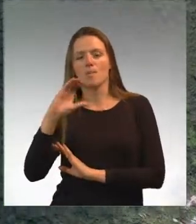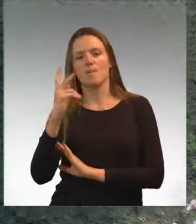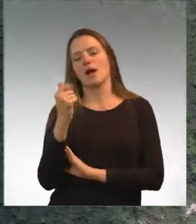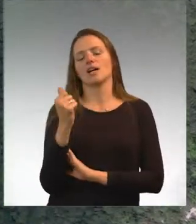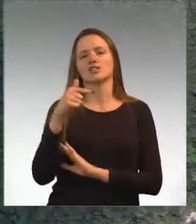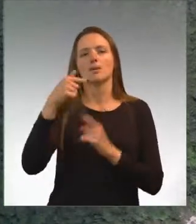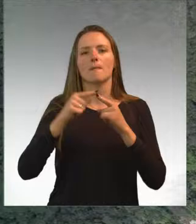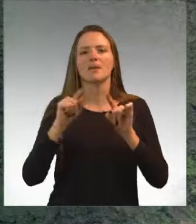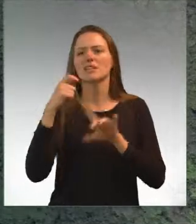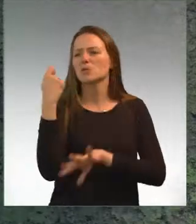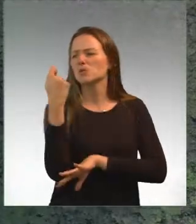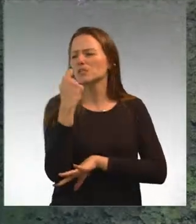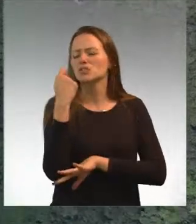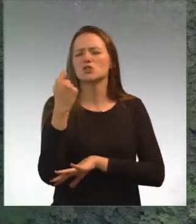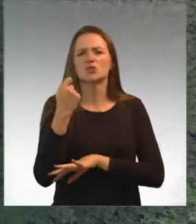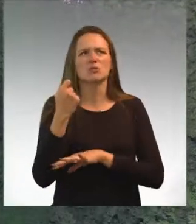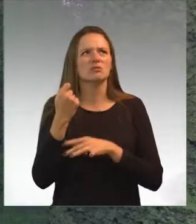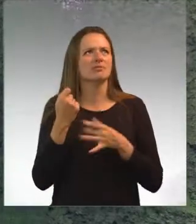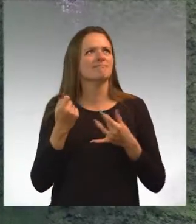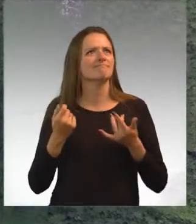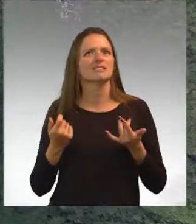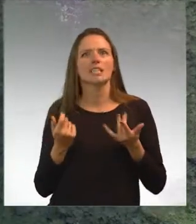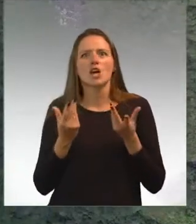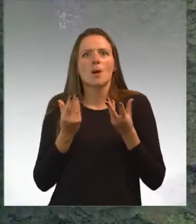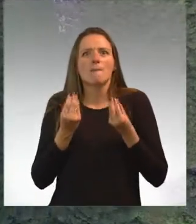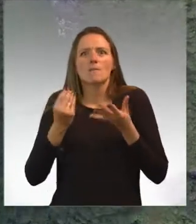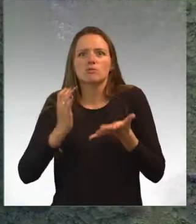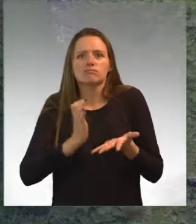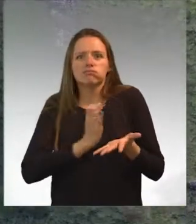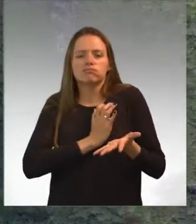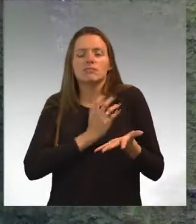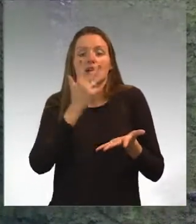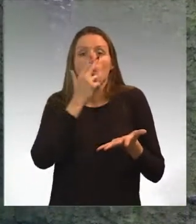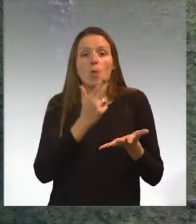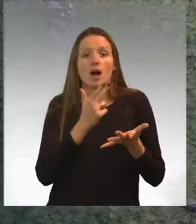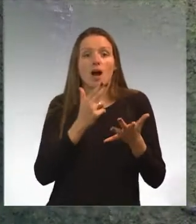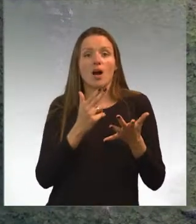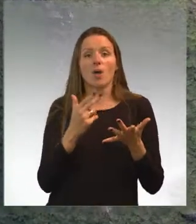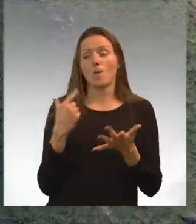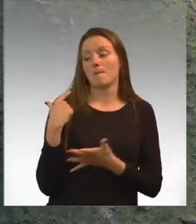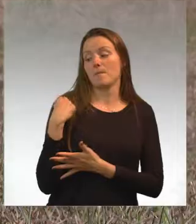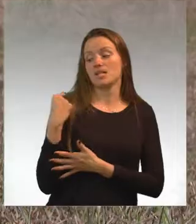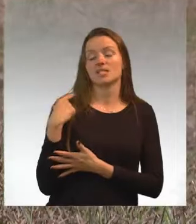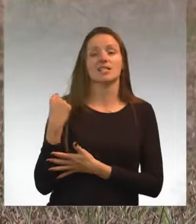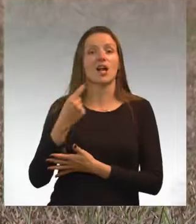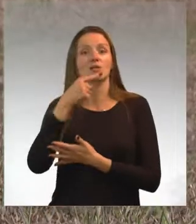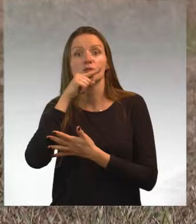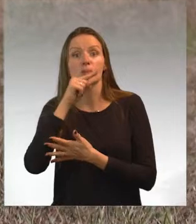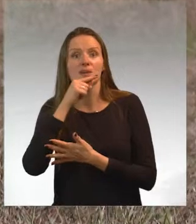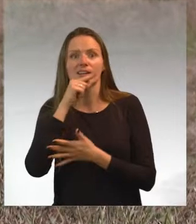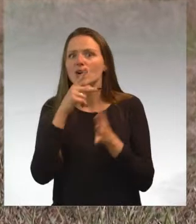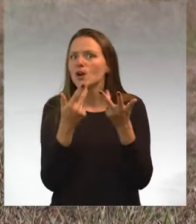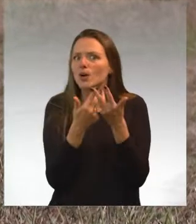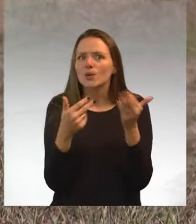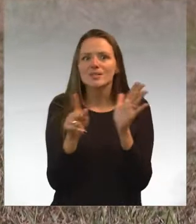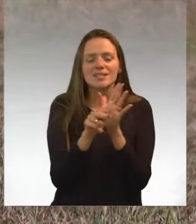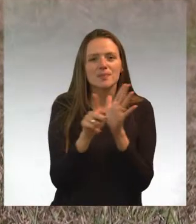riquíssimo, uma coisa muito diferente, como pastéis de pinhão, não é? Coisas assim